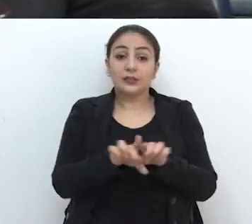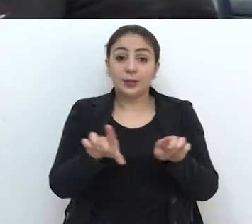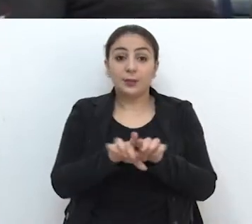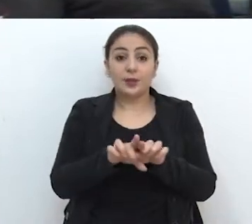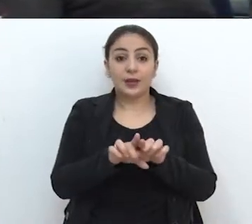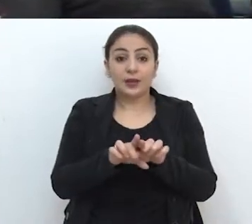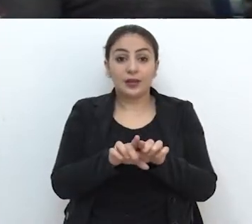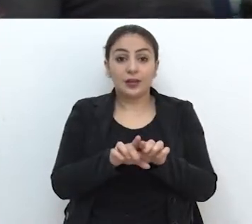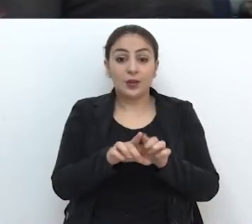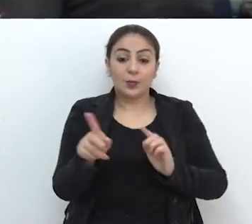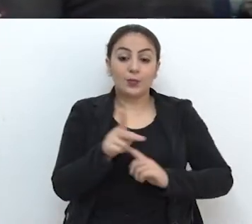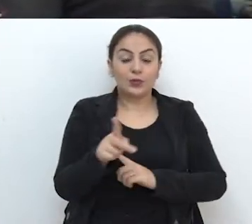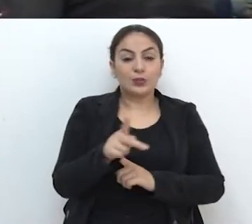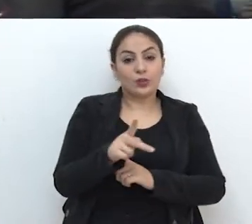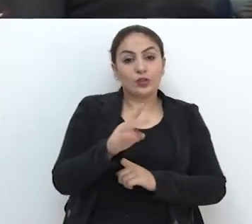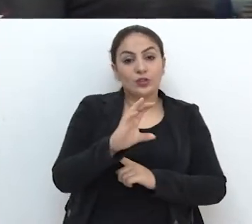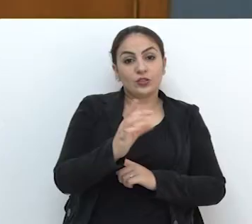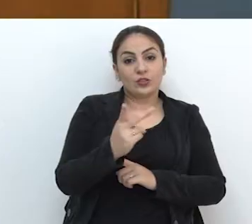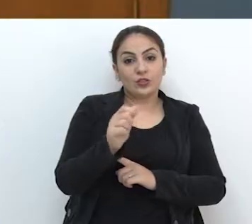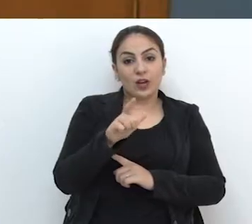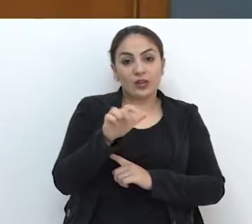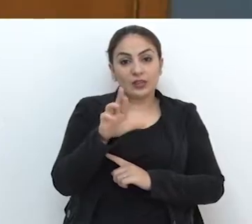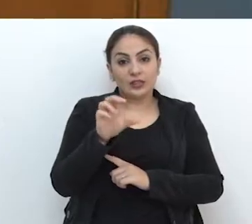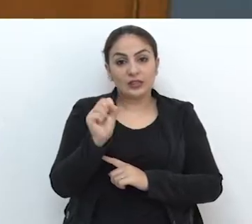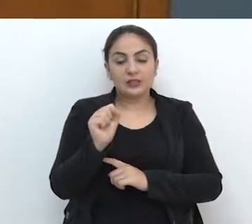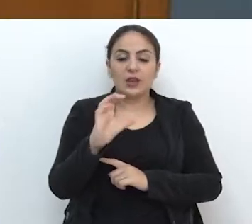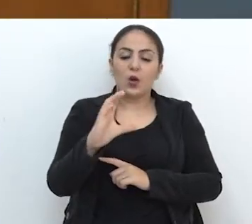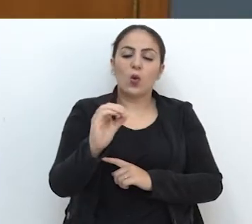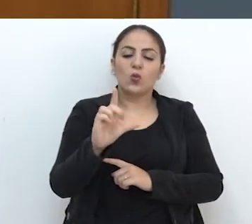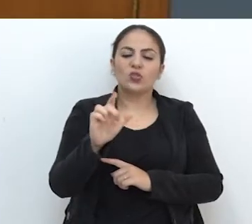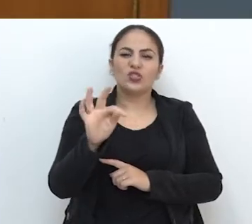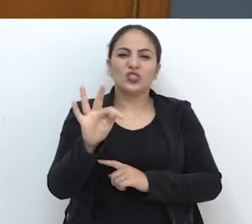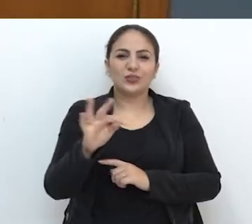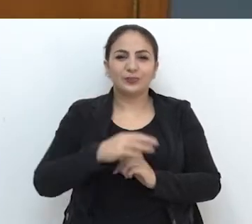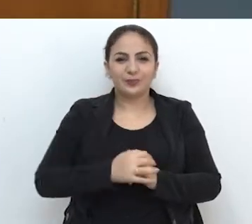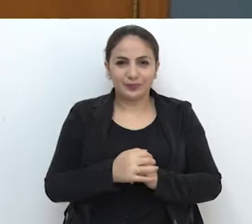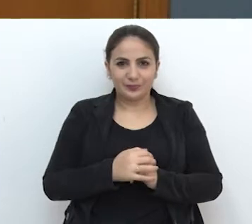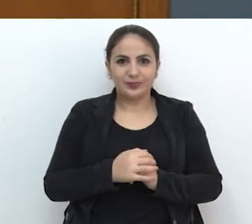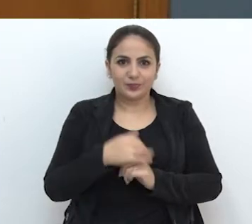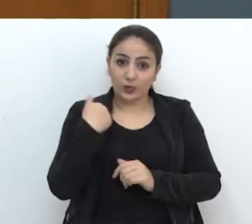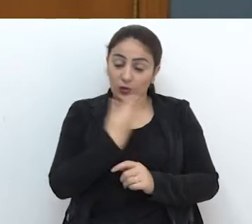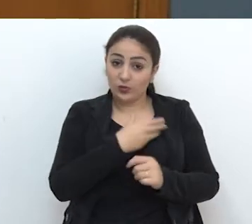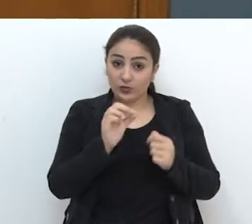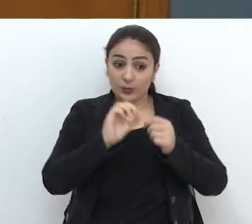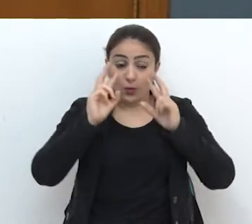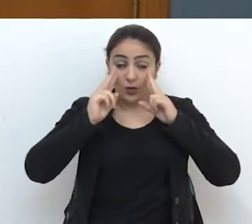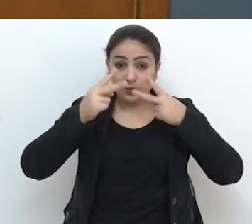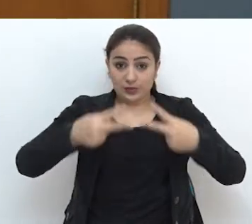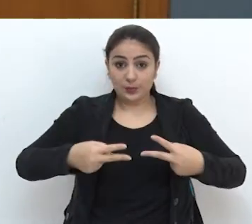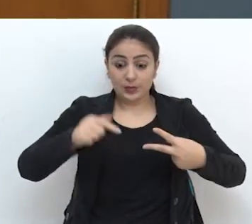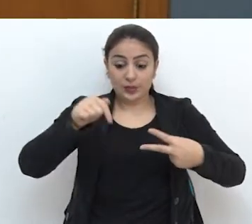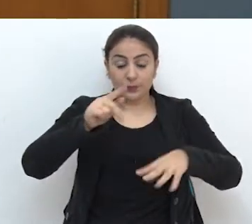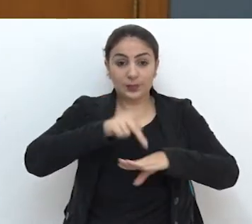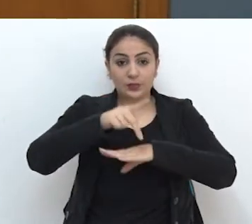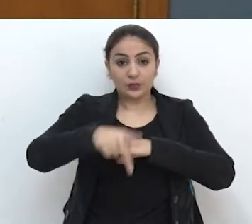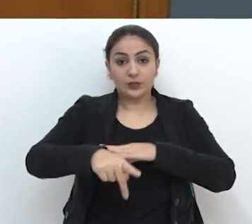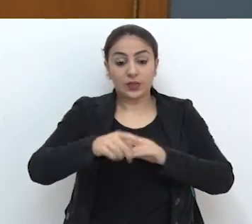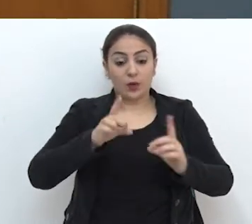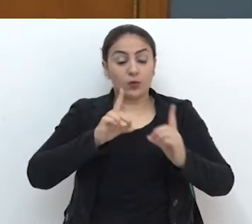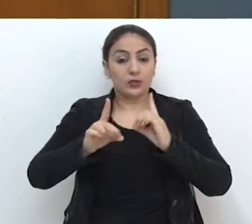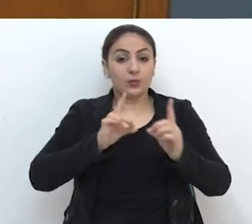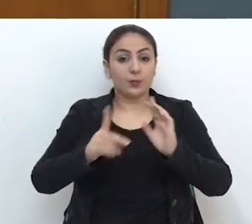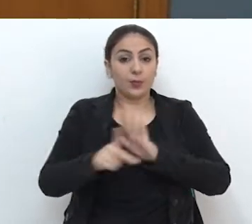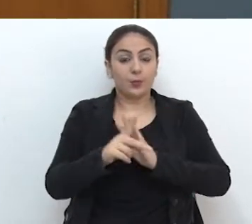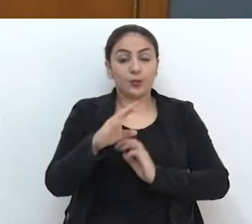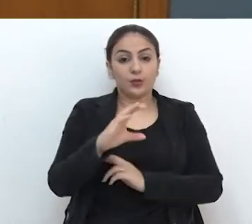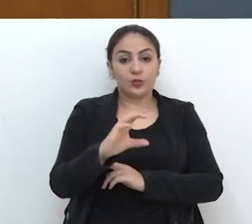também para o coaching Charles Ribas. Nós fizemos esse reconhecimento ao CrossFit Passo Fundo, ao box, que é coordenado pelo